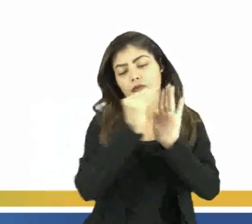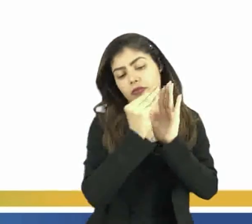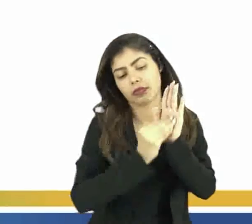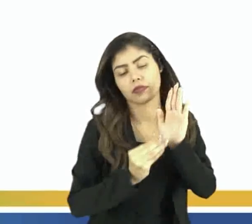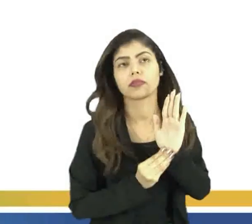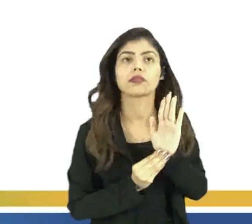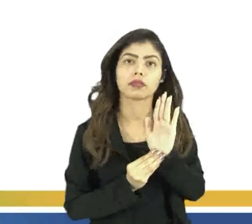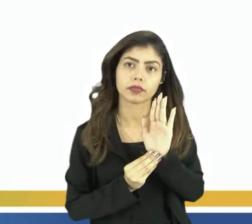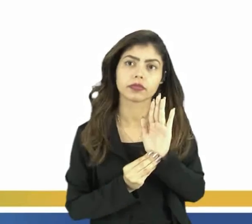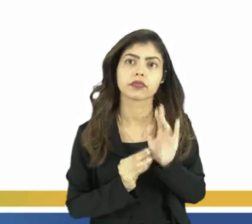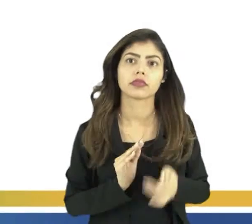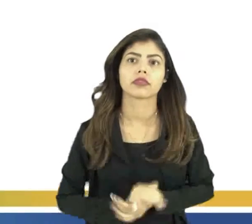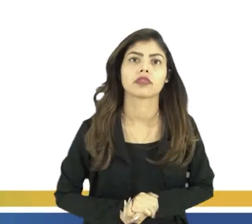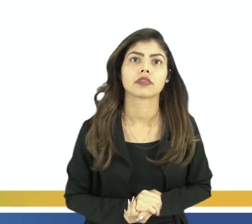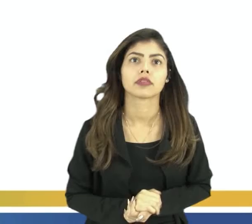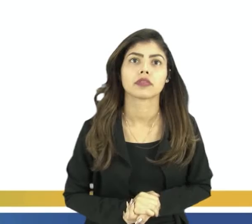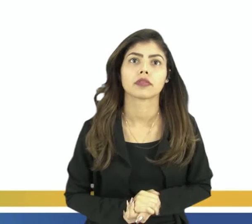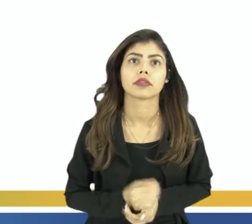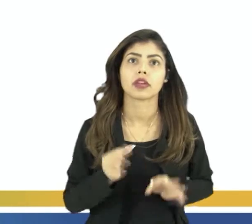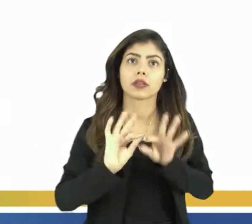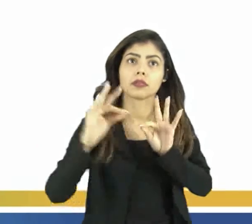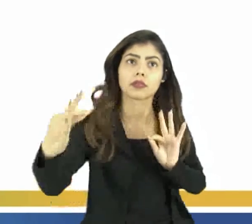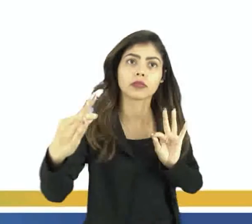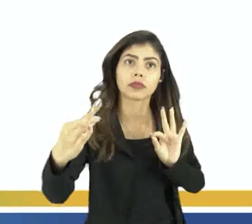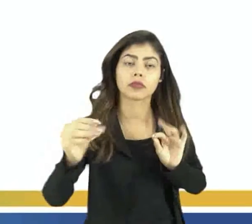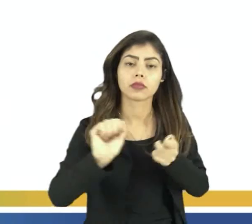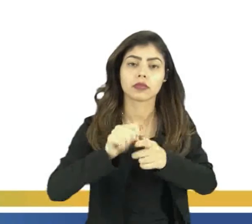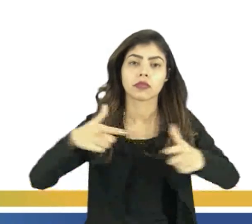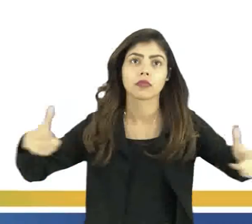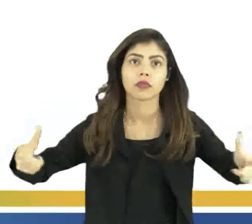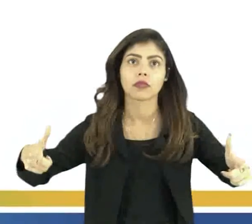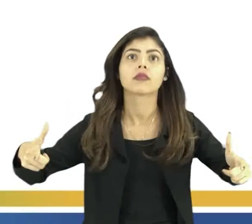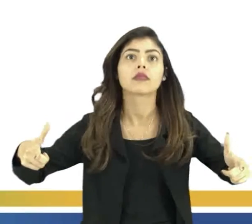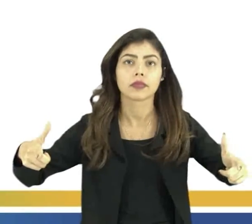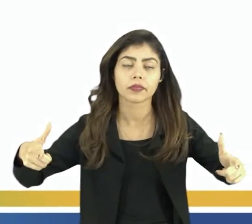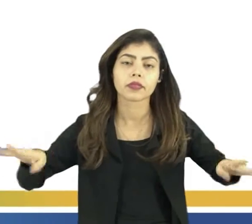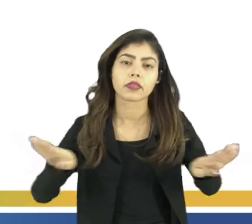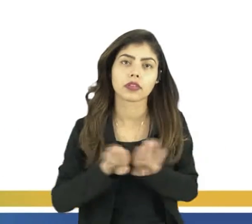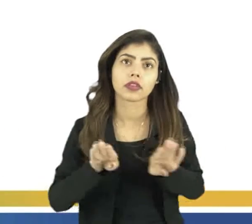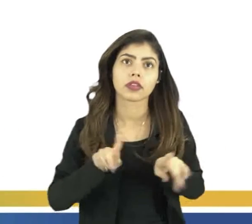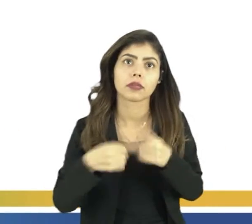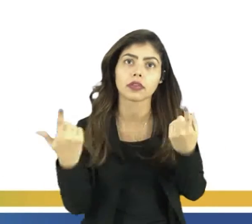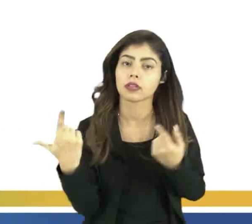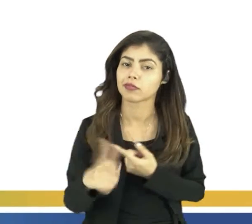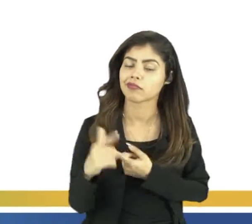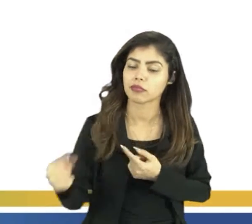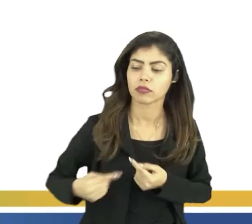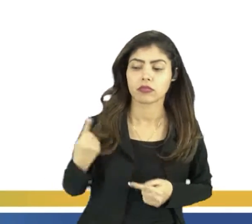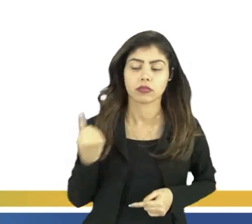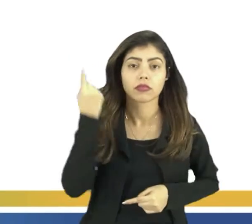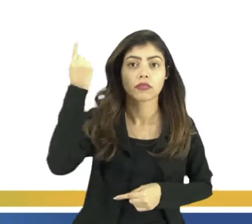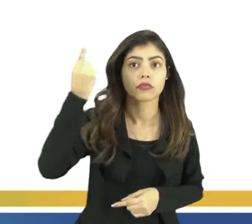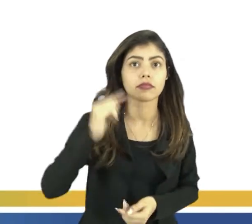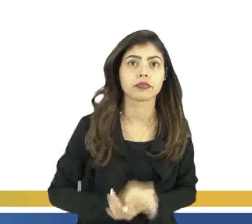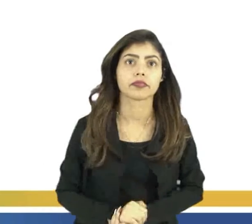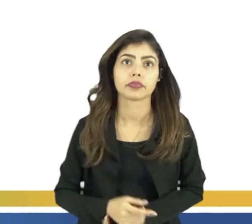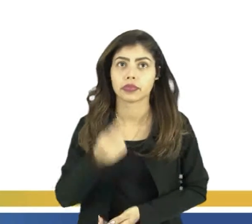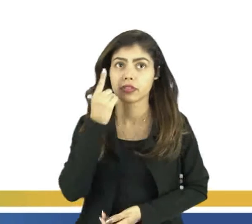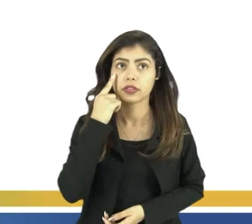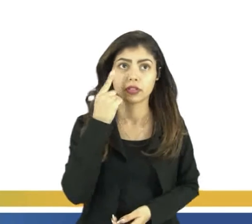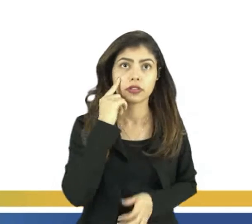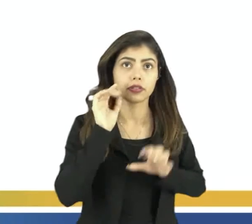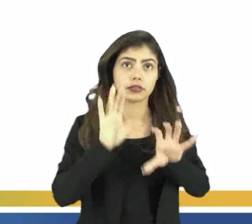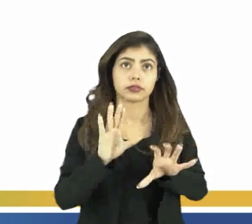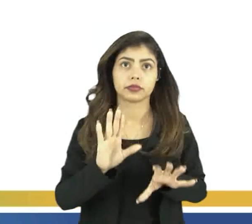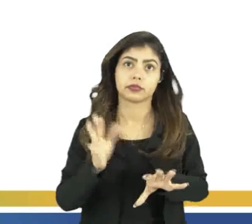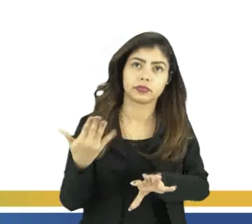nos é fornecido. Temos que as medidas do comprimento e da largura, mas não temos a medida da altura. Vamos